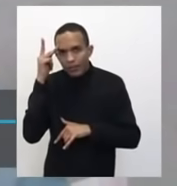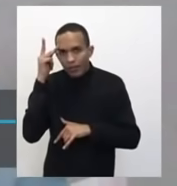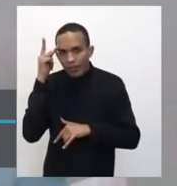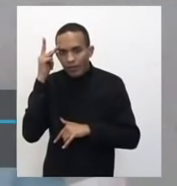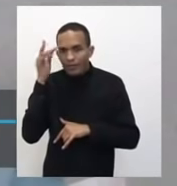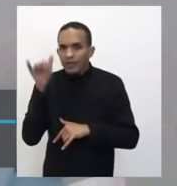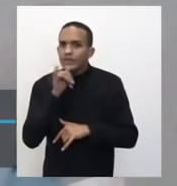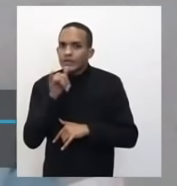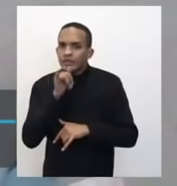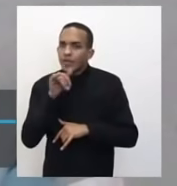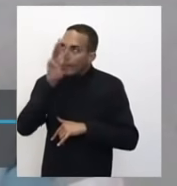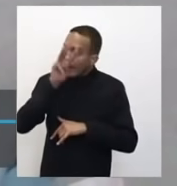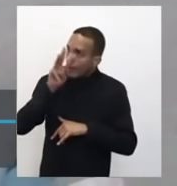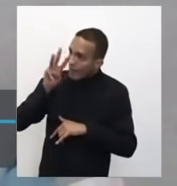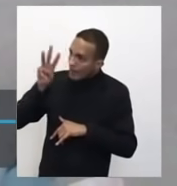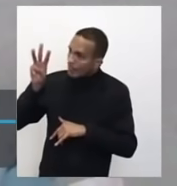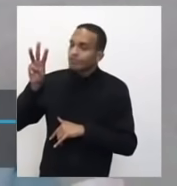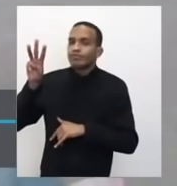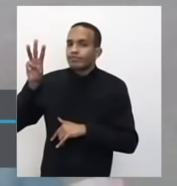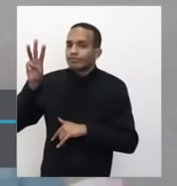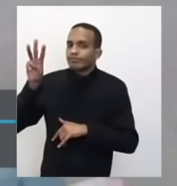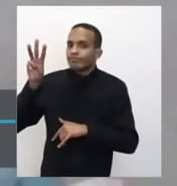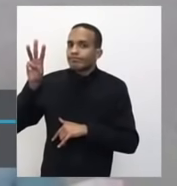uma publicação na internet,